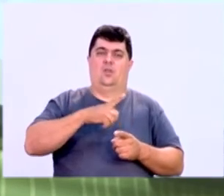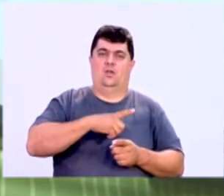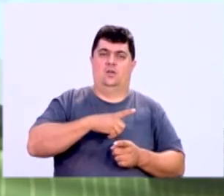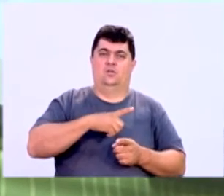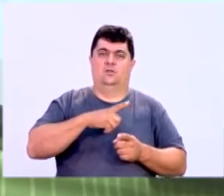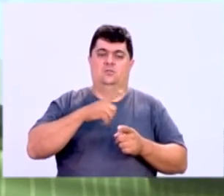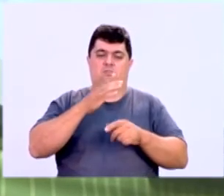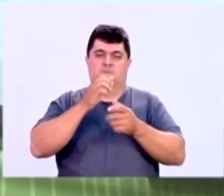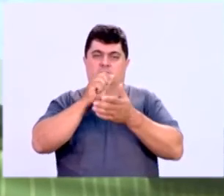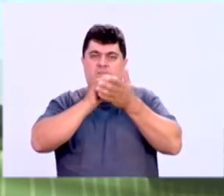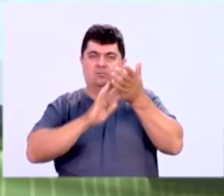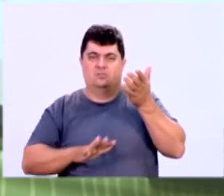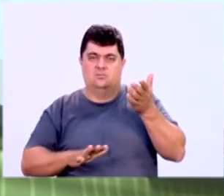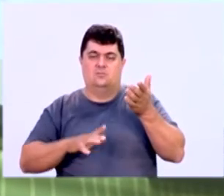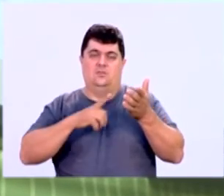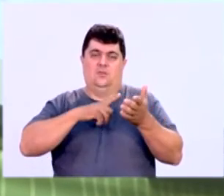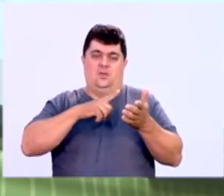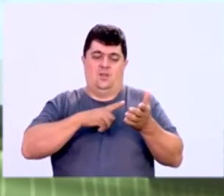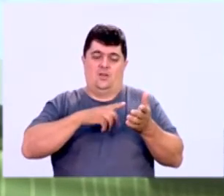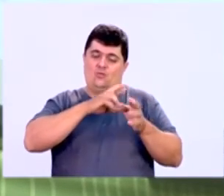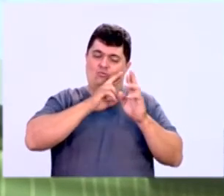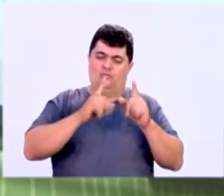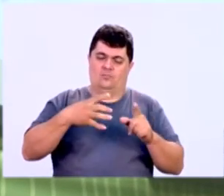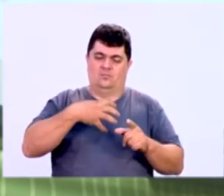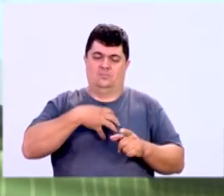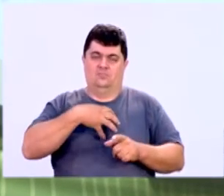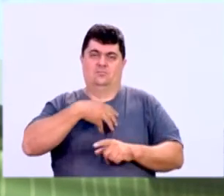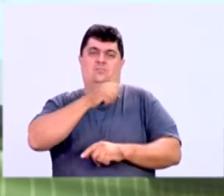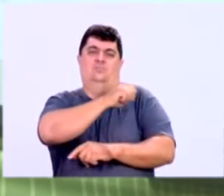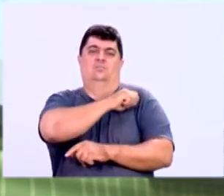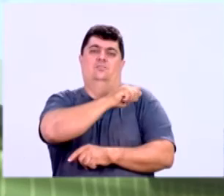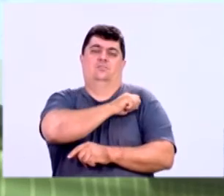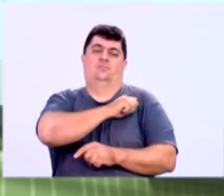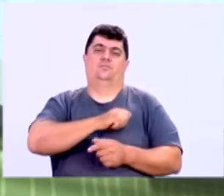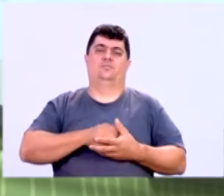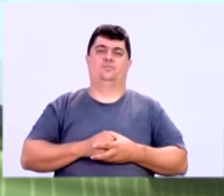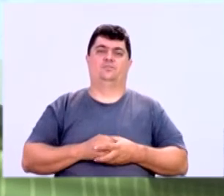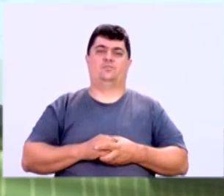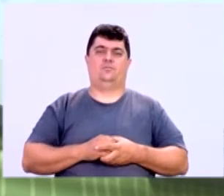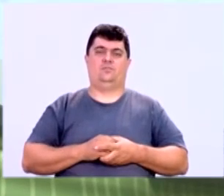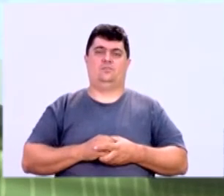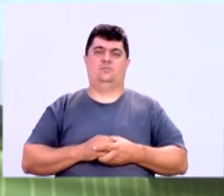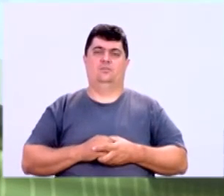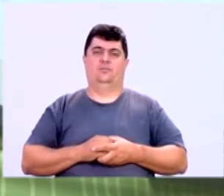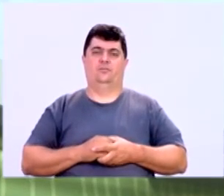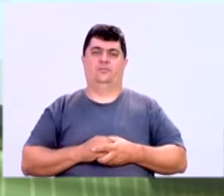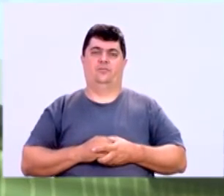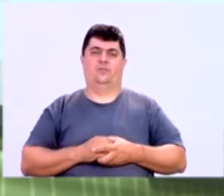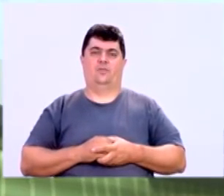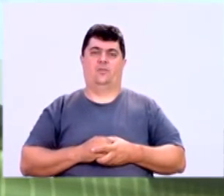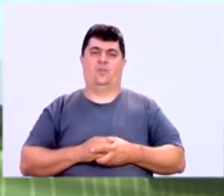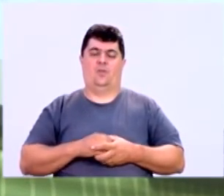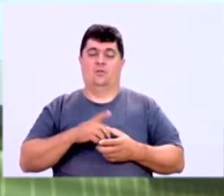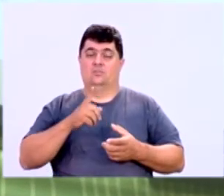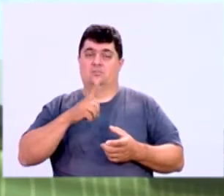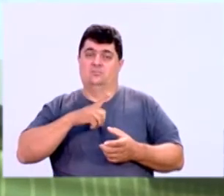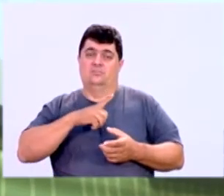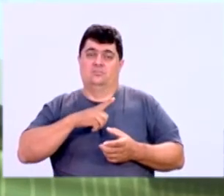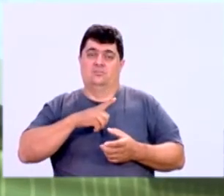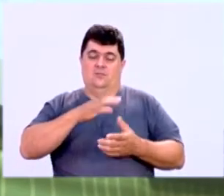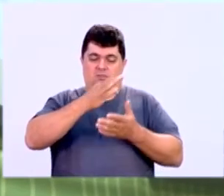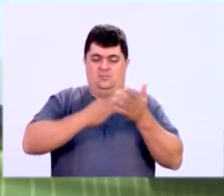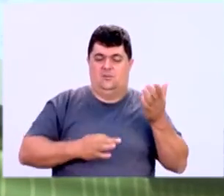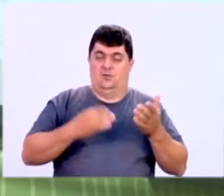de atividade causa no ensino-aprendizagem dos alunos. Então, a abordagem, né, do